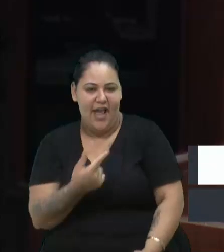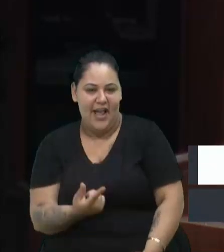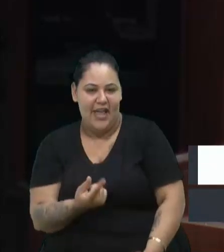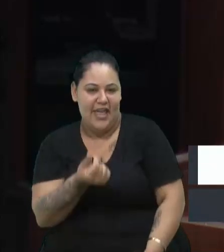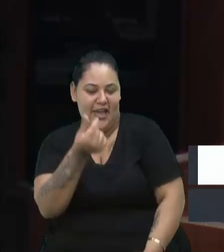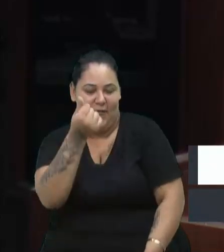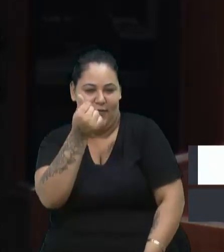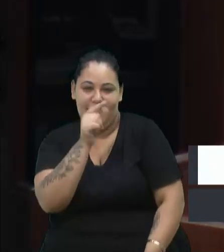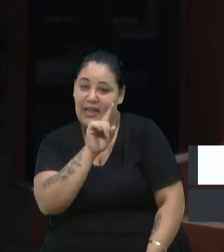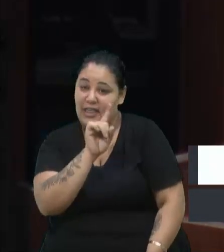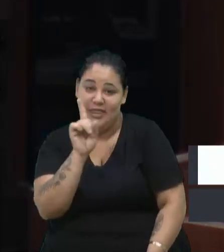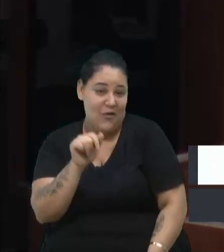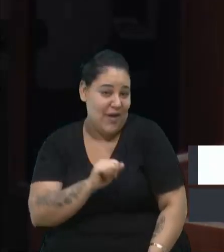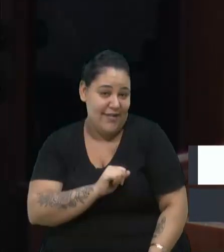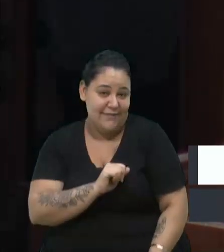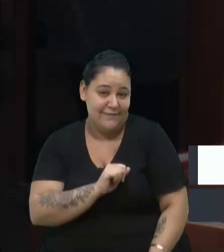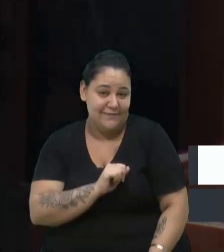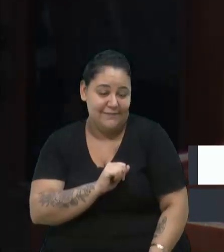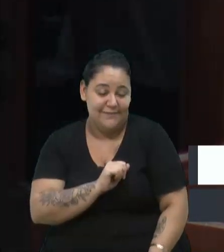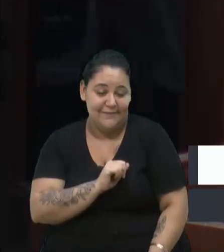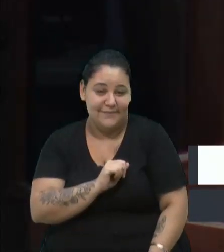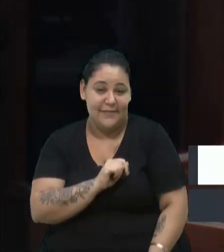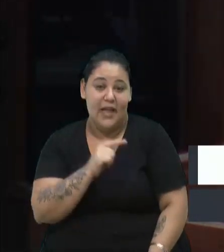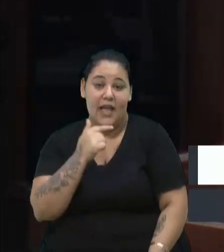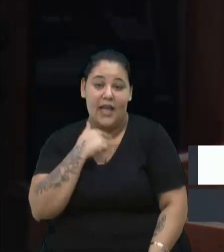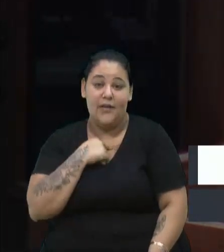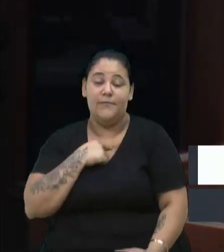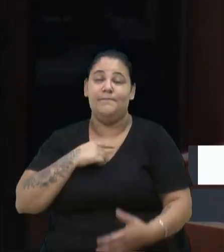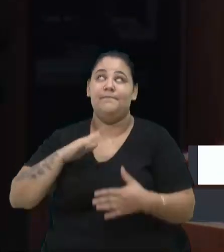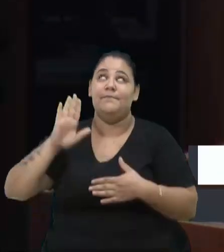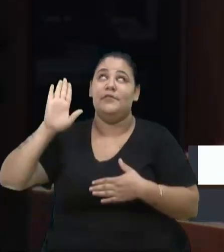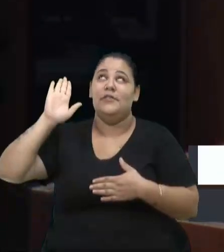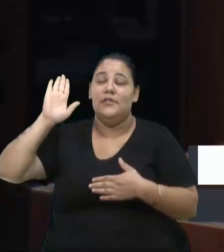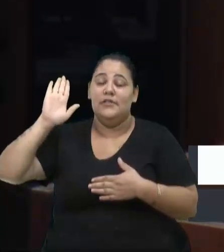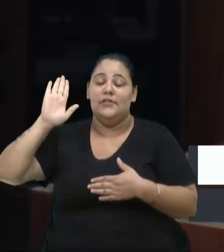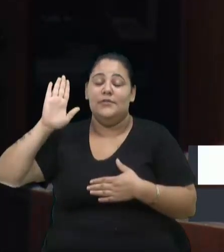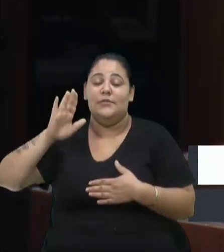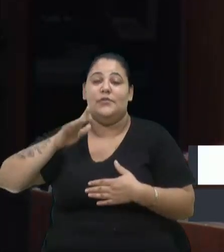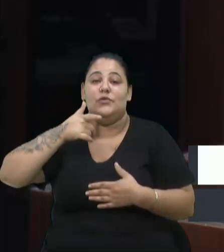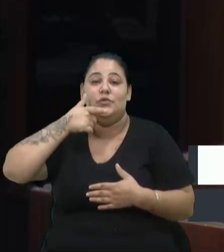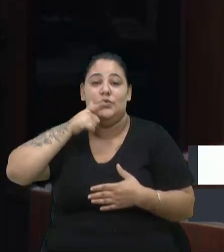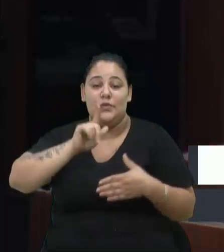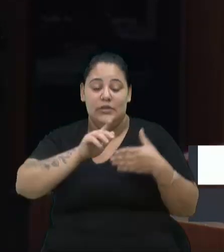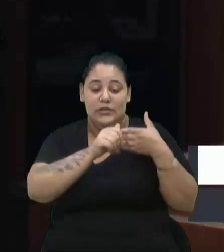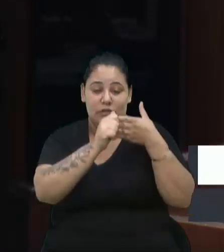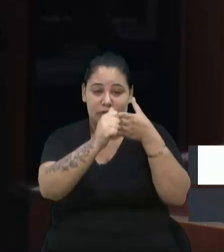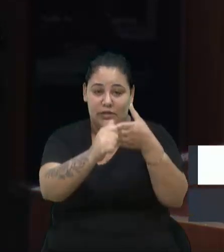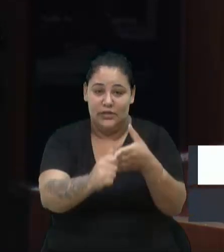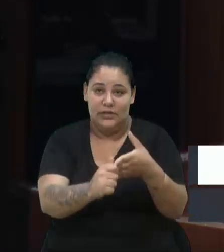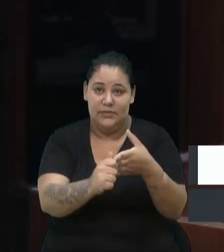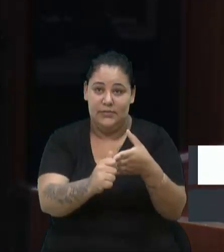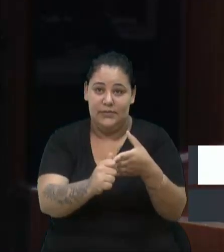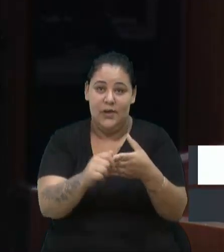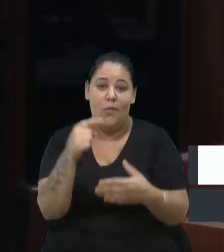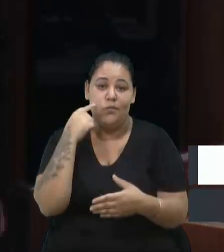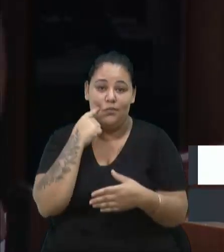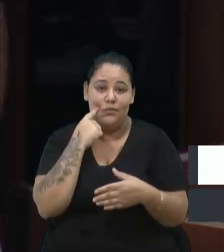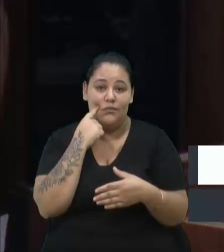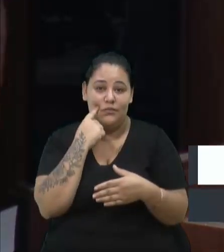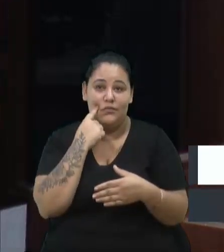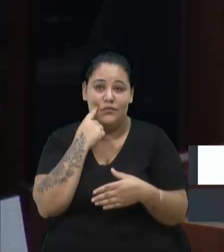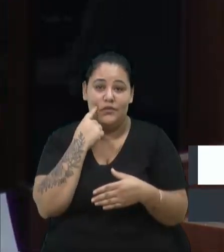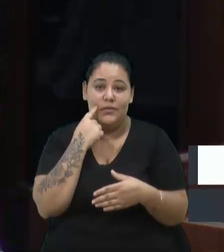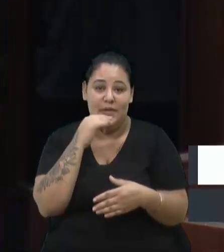é. E eu, graças a Deus, consegui orientar aquela pequena borracharia, CNPJ, para que ele